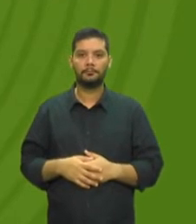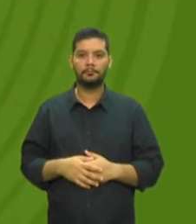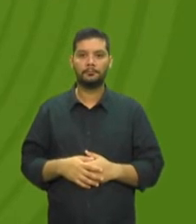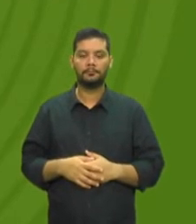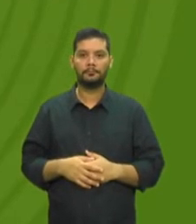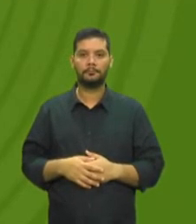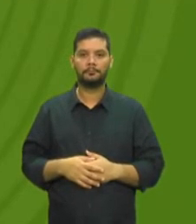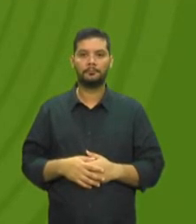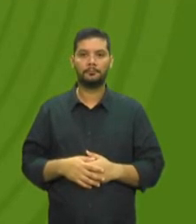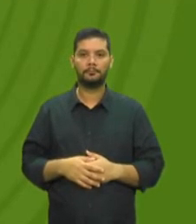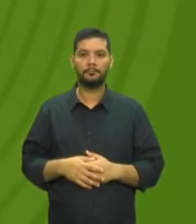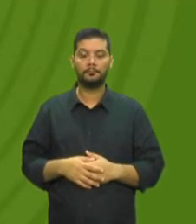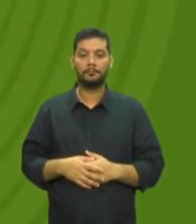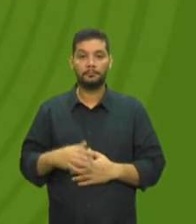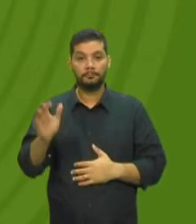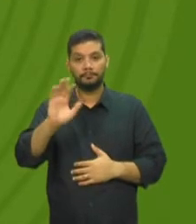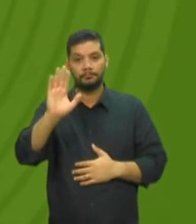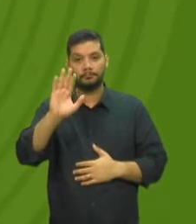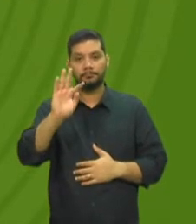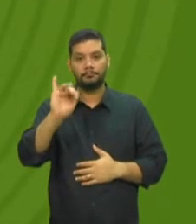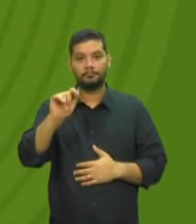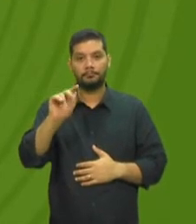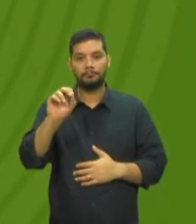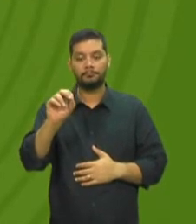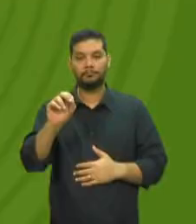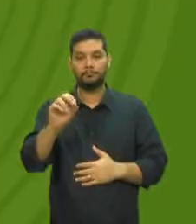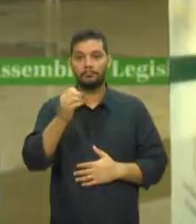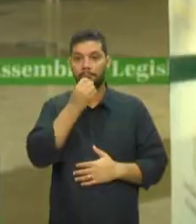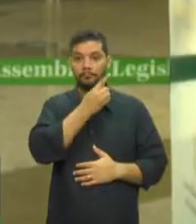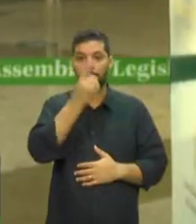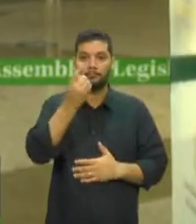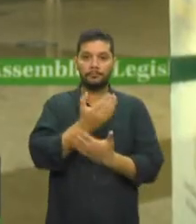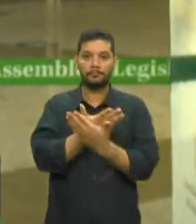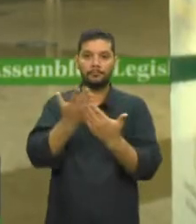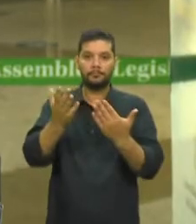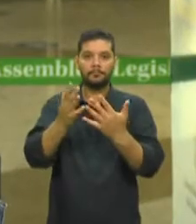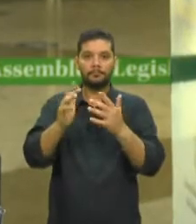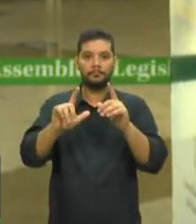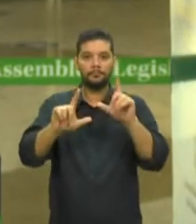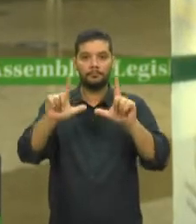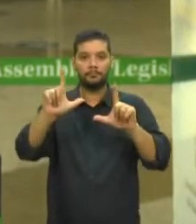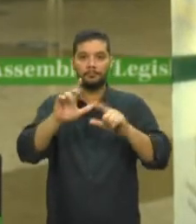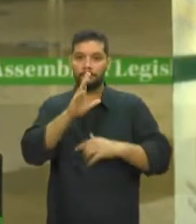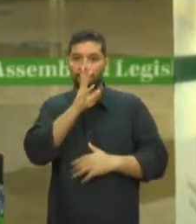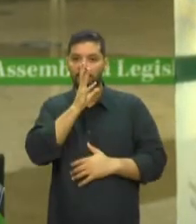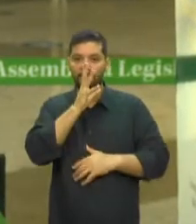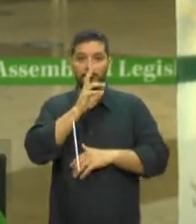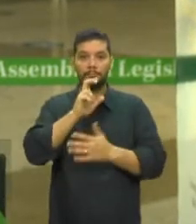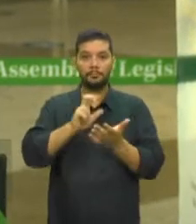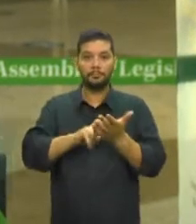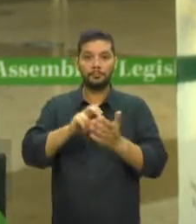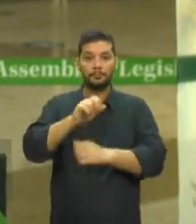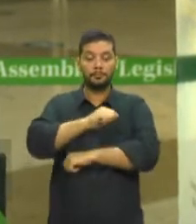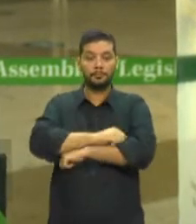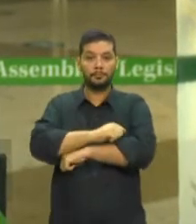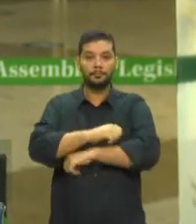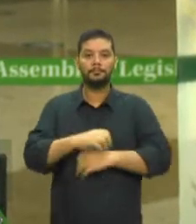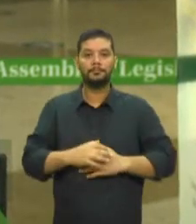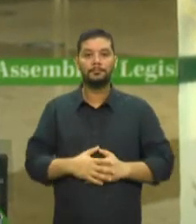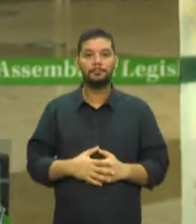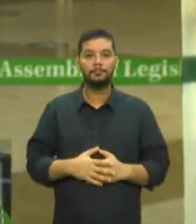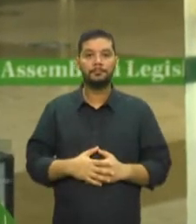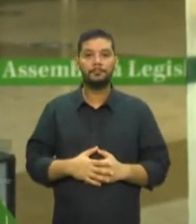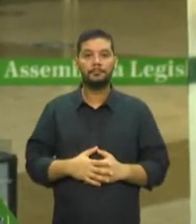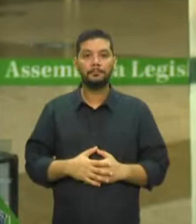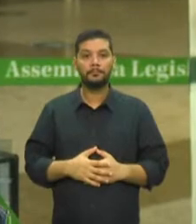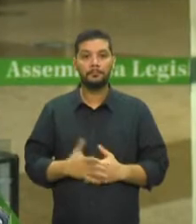Olá, Tiago. Muito bom dia para você e para todos que estão acompanhando aqui o nosso jornal Primeiro Expediente. Olha só, Tiago, o programa